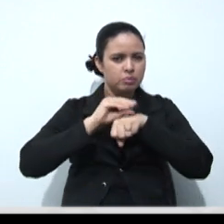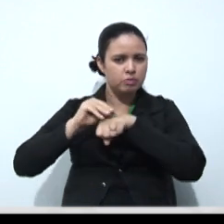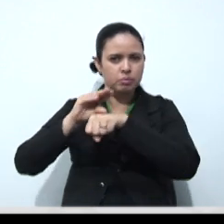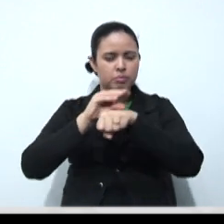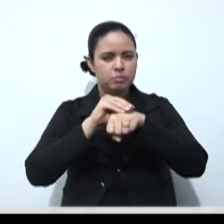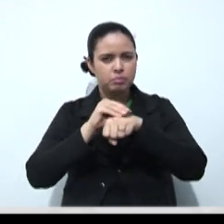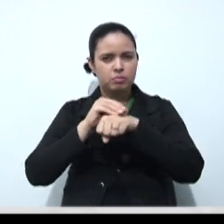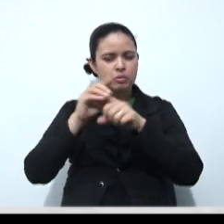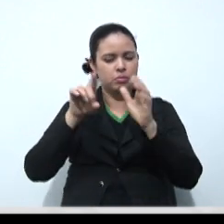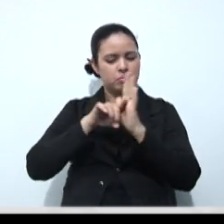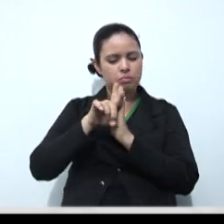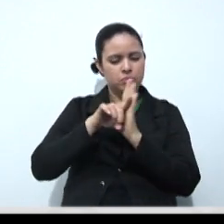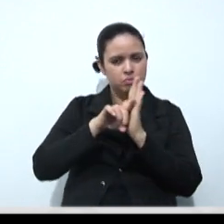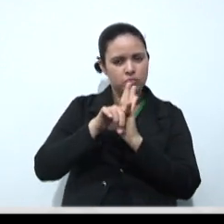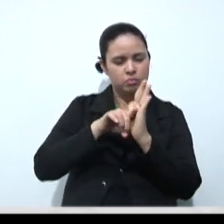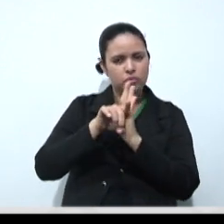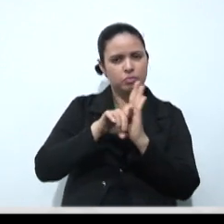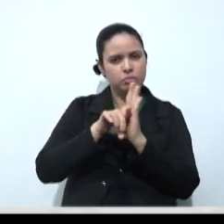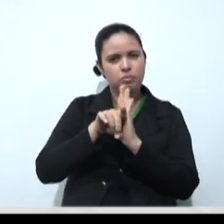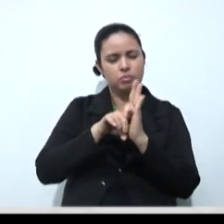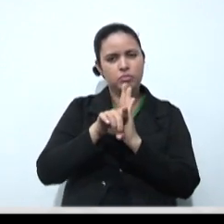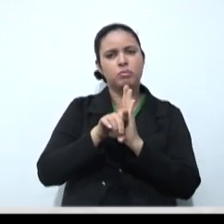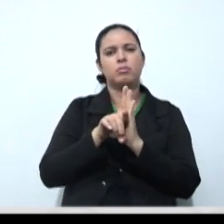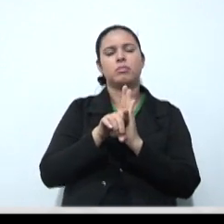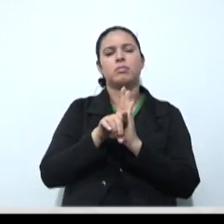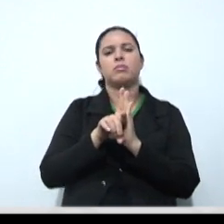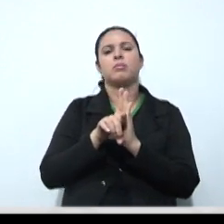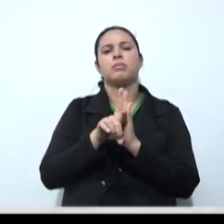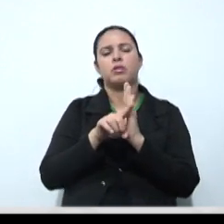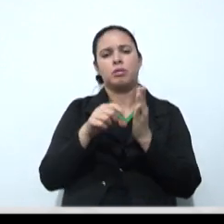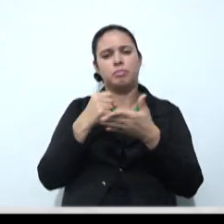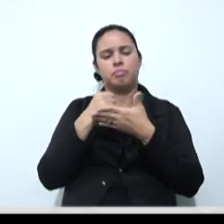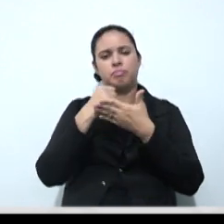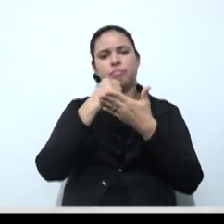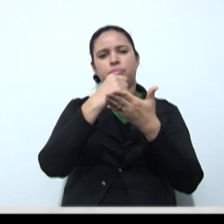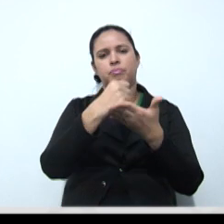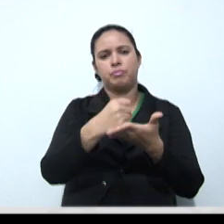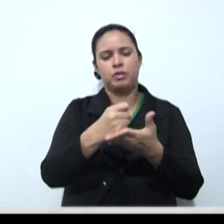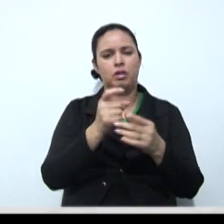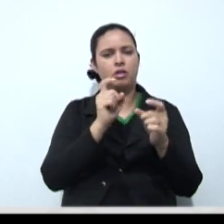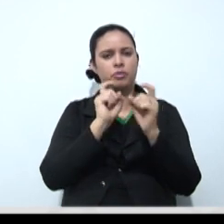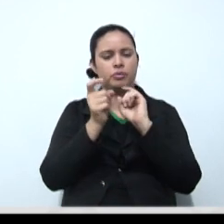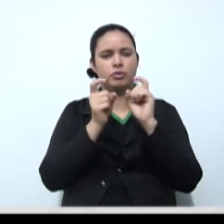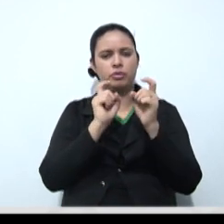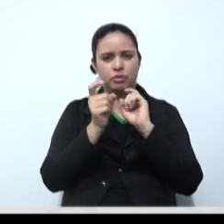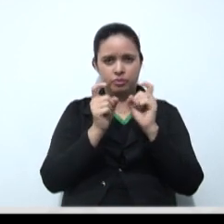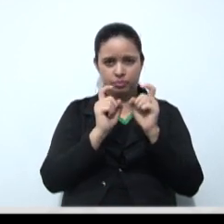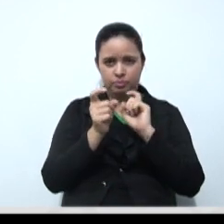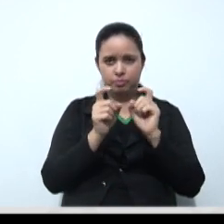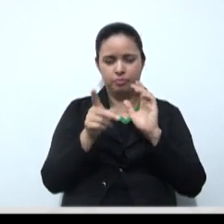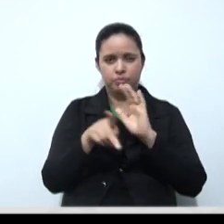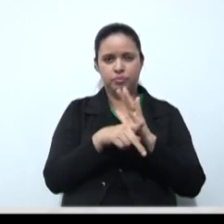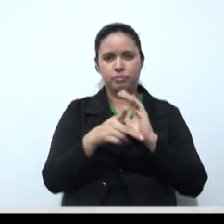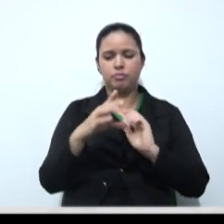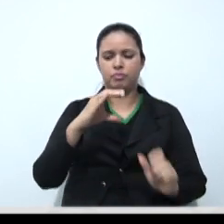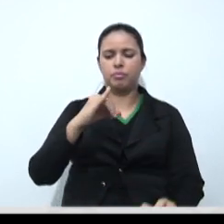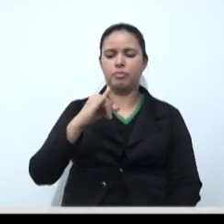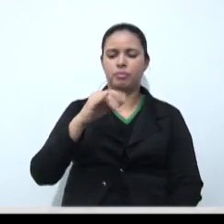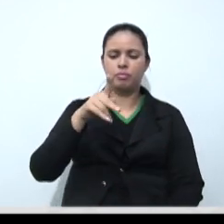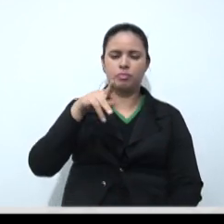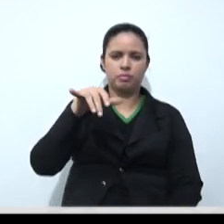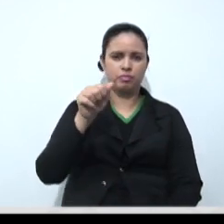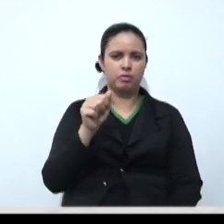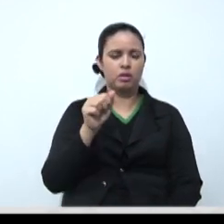Estas sugestões que tiverem nexo com a realidade deverão ser levadas para a reunião ordinária em que o problema pode encontrar uma